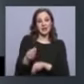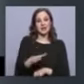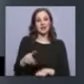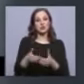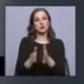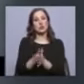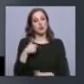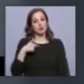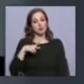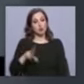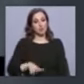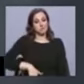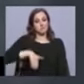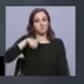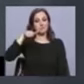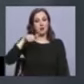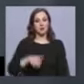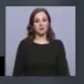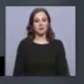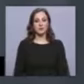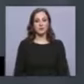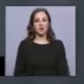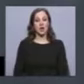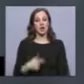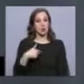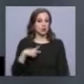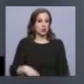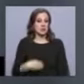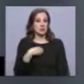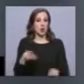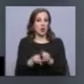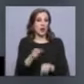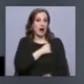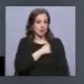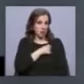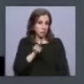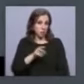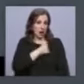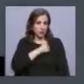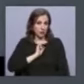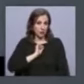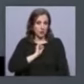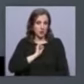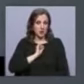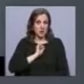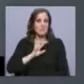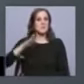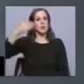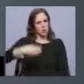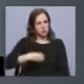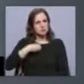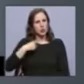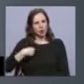e em portugal sinto me sinto em casa eu diria que a minha segunda casa mas sim o primeiro angolano mas